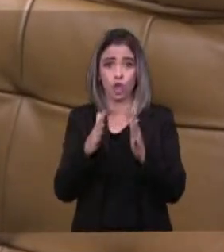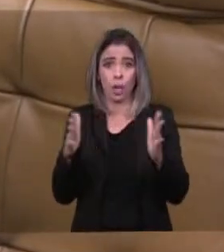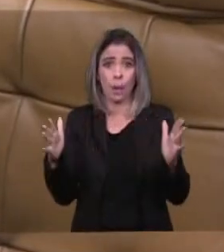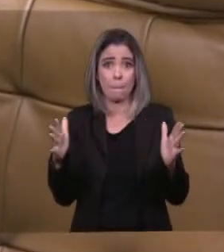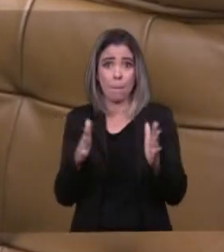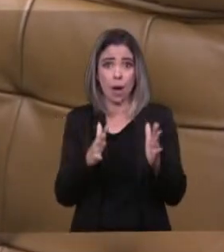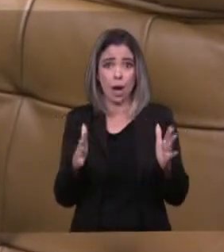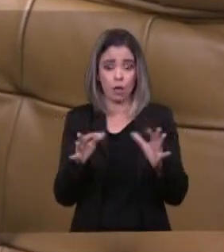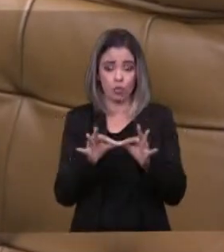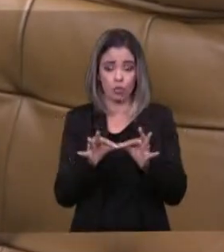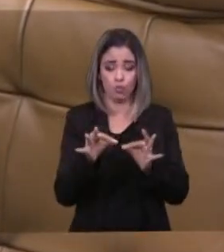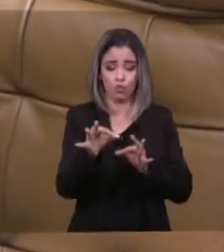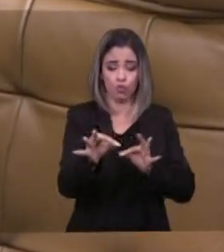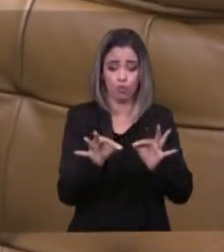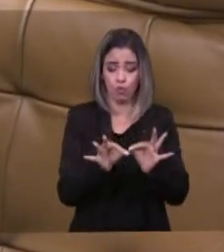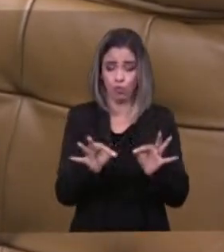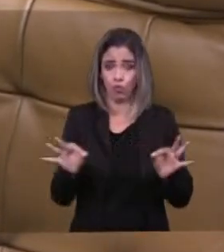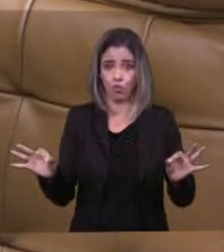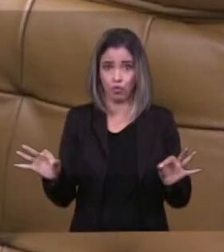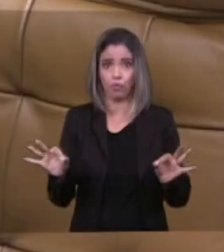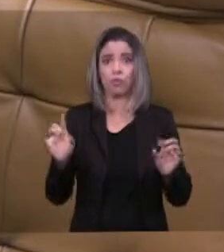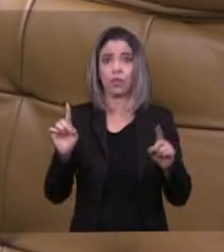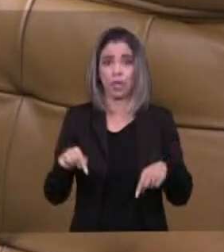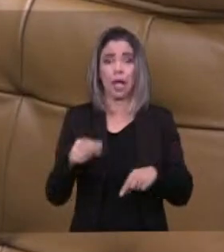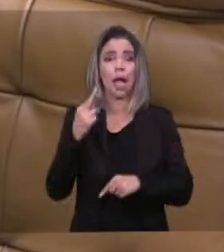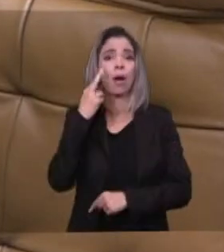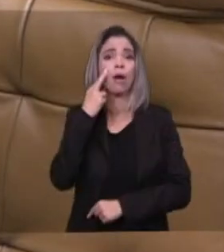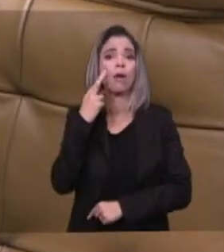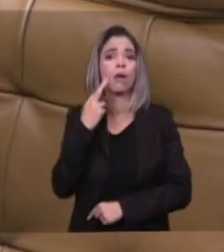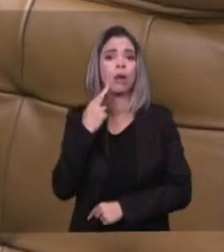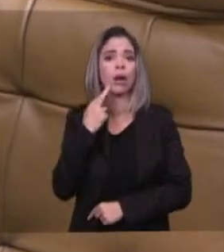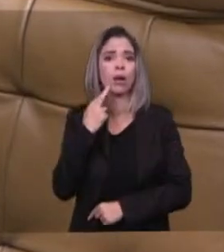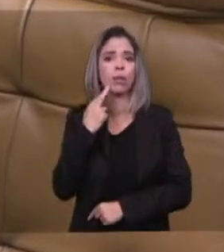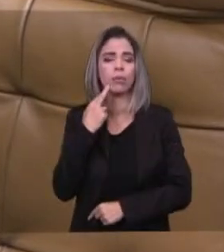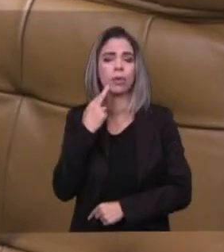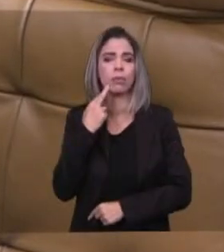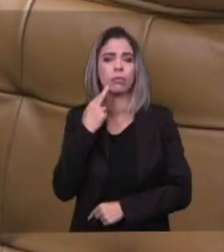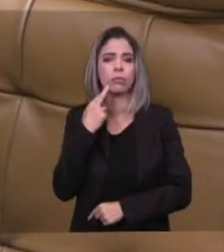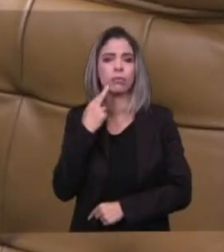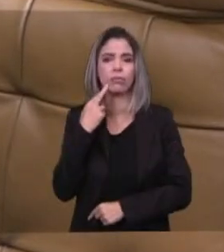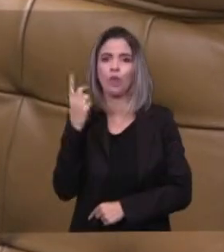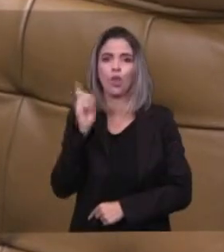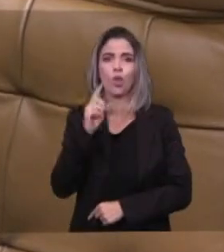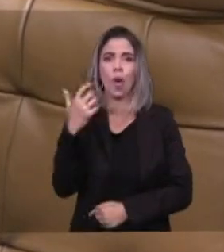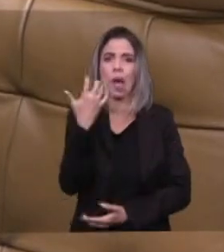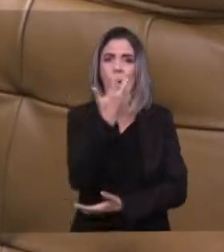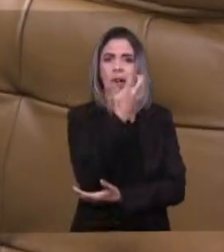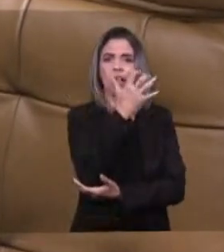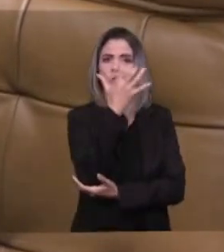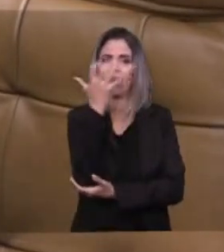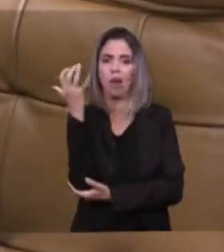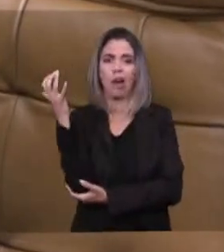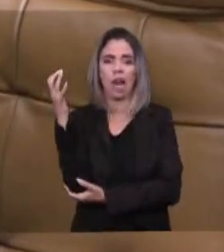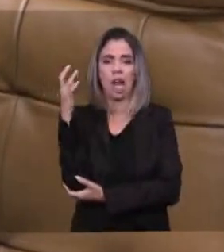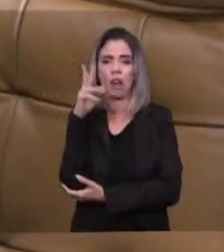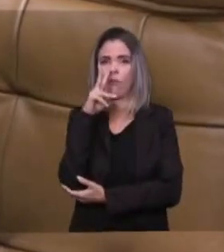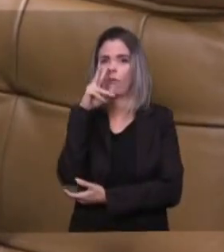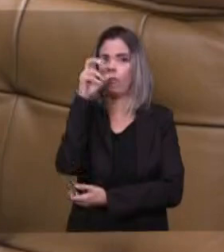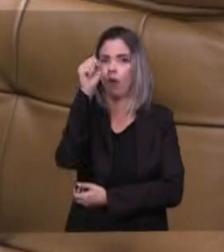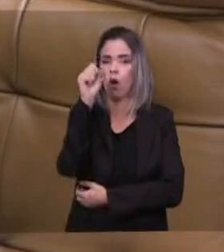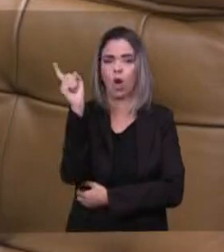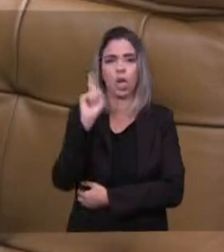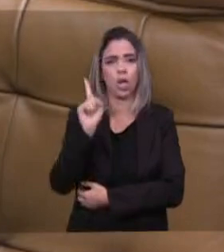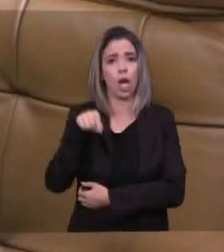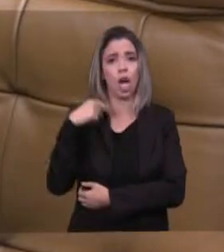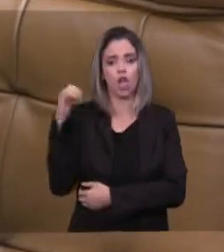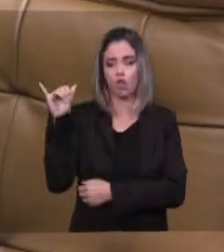em Roraima, portanto, fácil, não é floresta. É, a gente sobrevoando